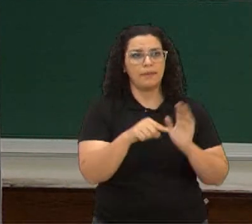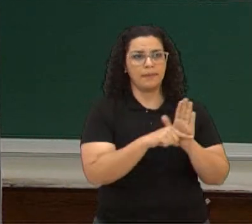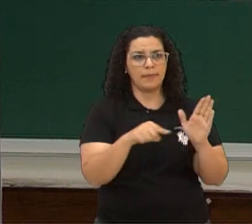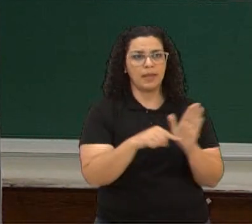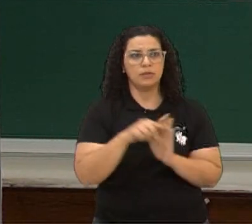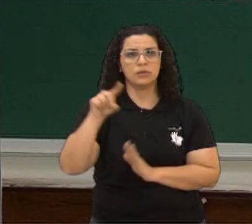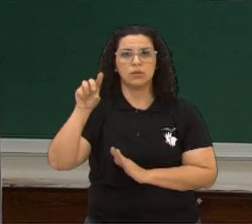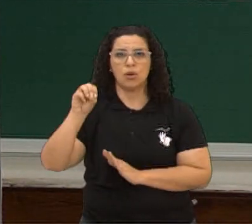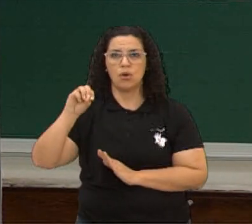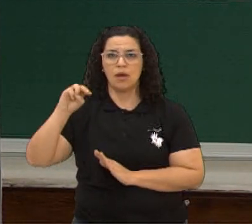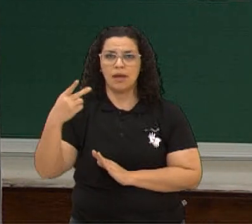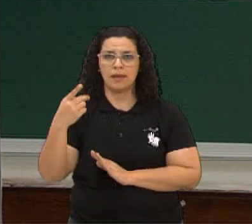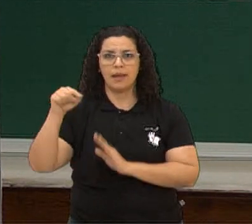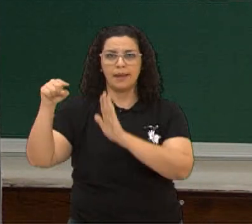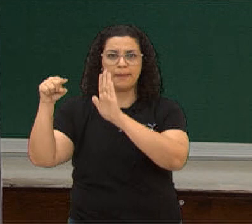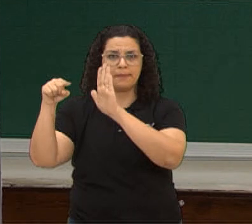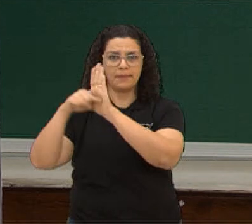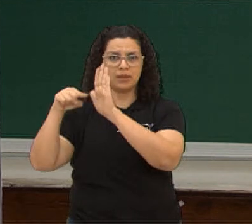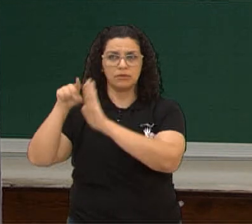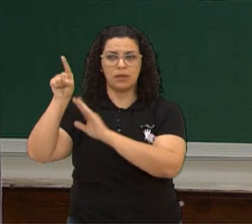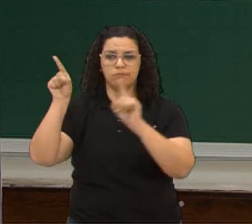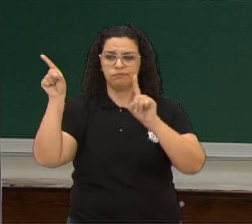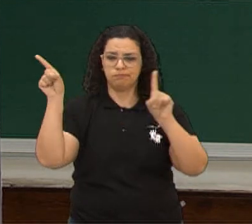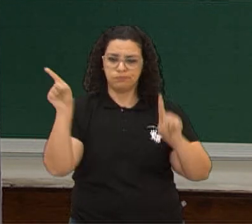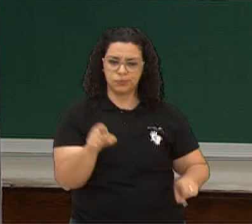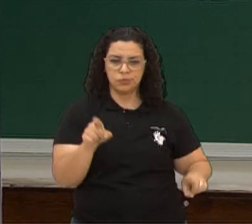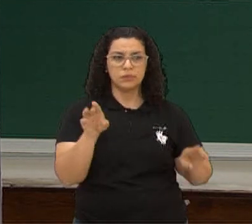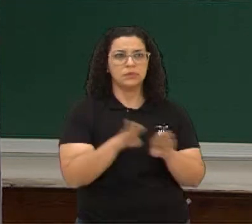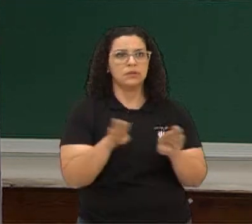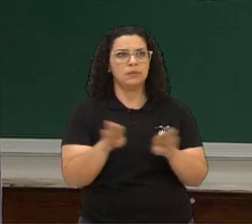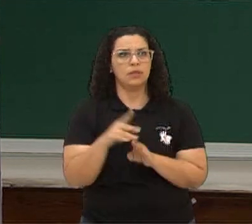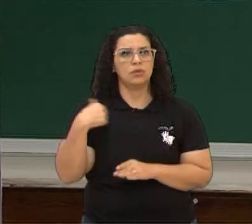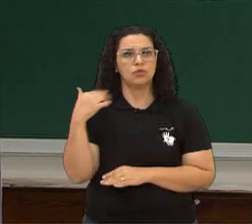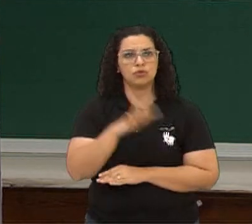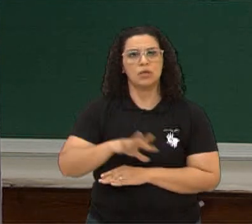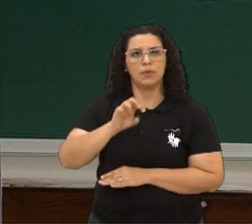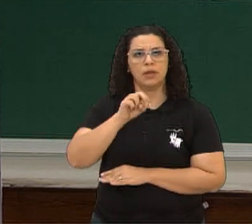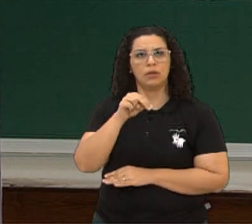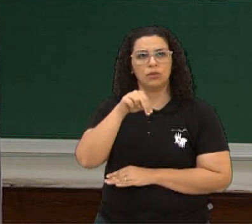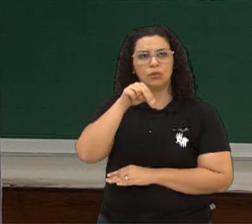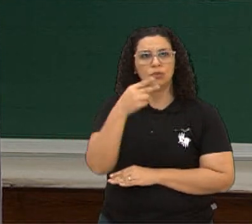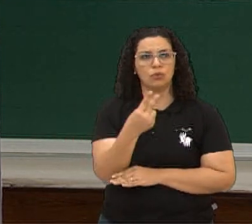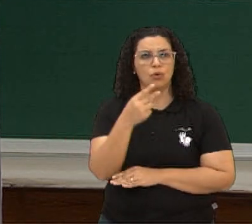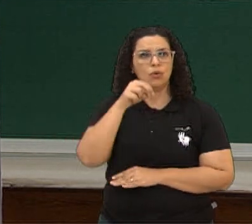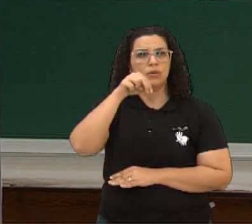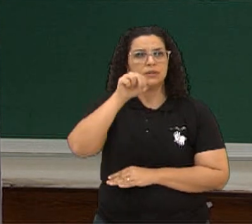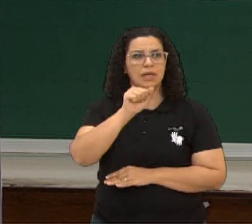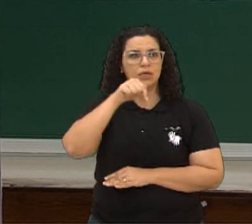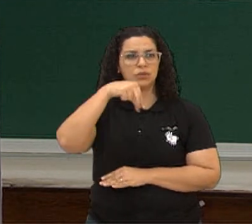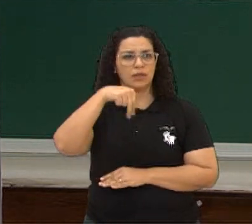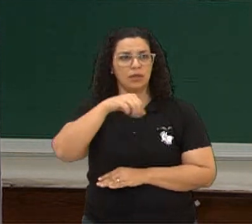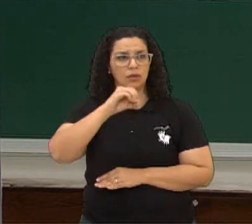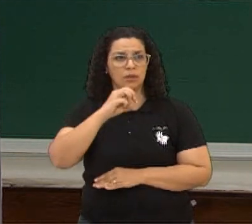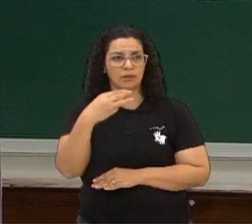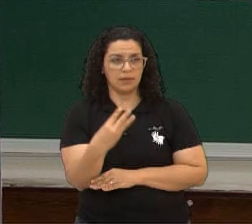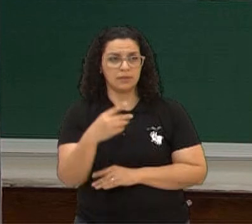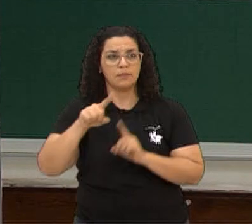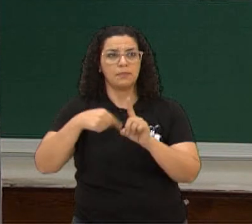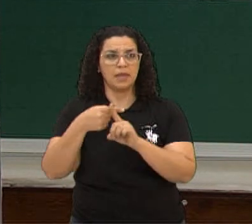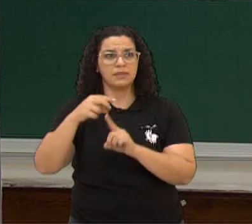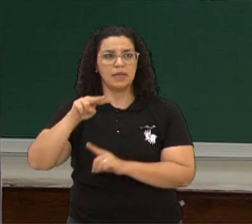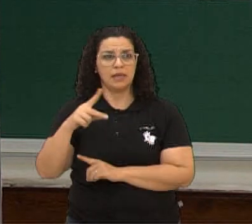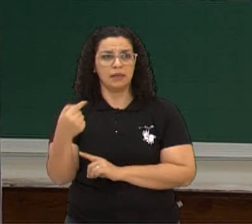OH- aqui embaixo e o 2OH- ali em cima, e a nossa reação global vai ficar a seguinte. 2